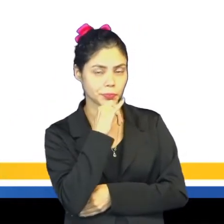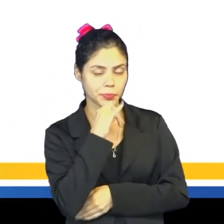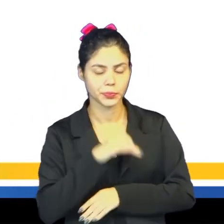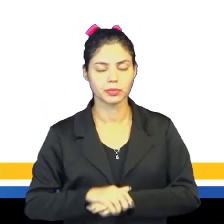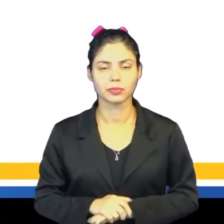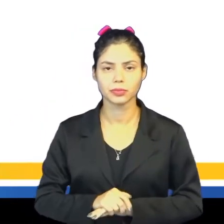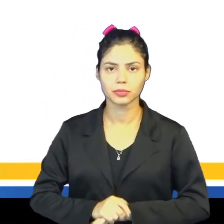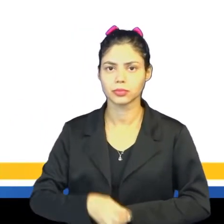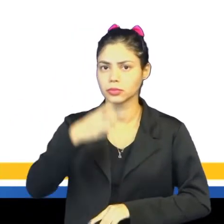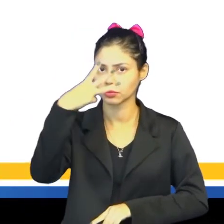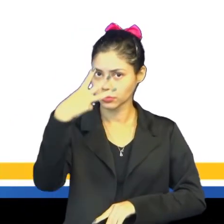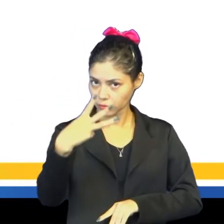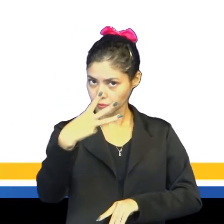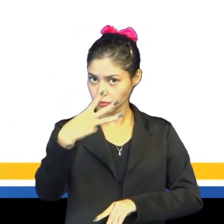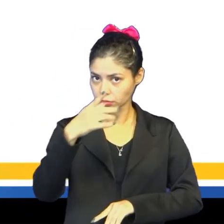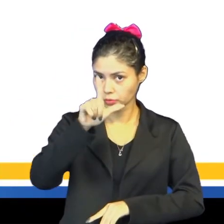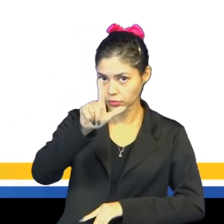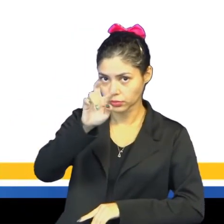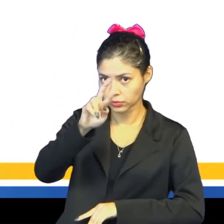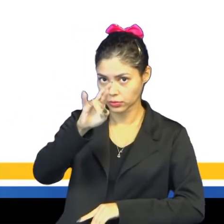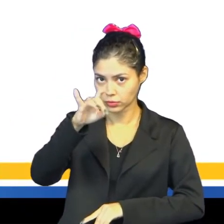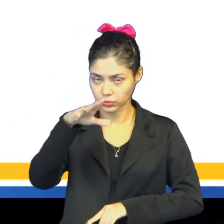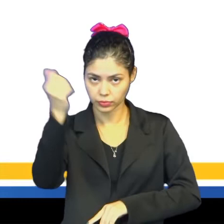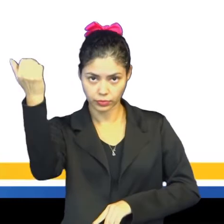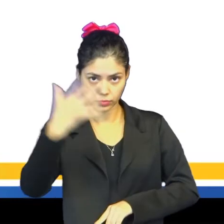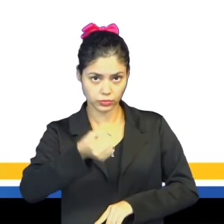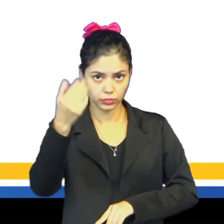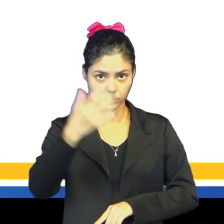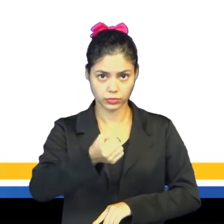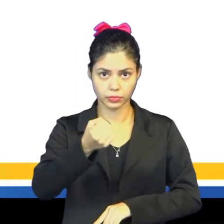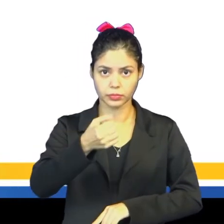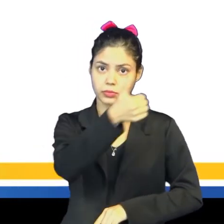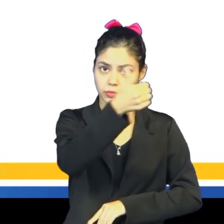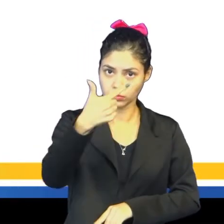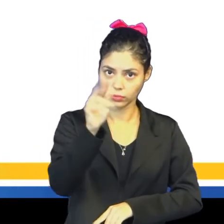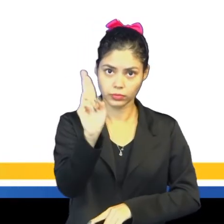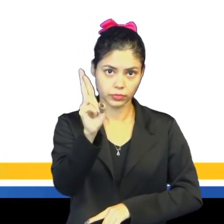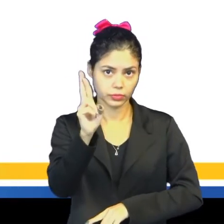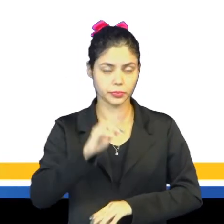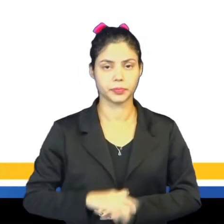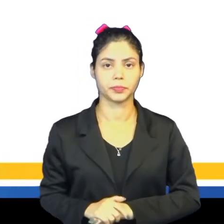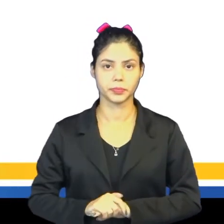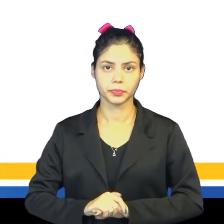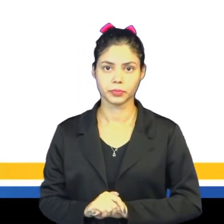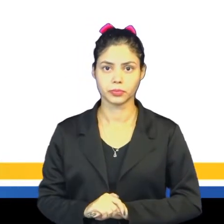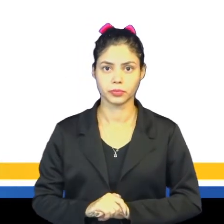exemplo. 3 litros de leite custam R$ 12.